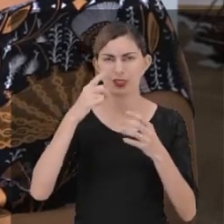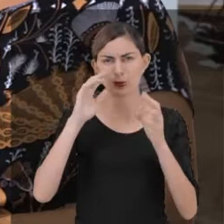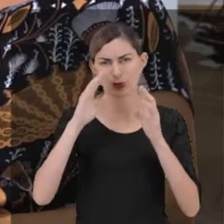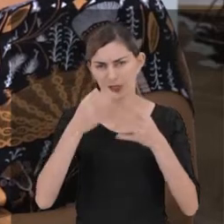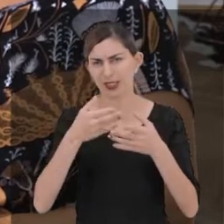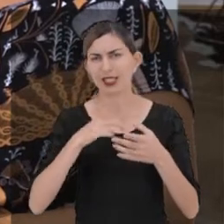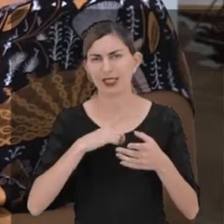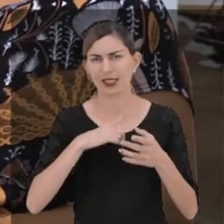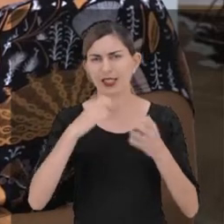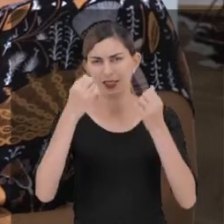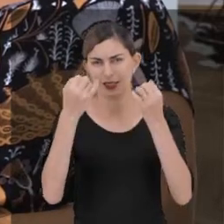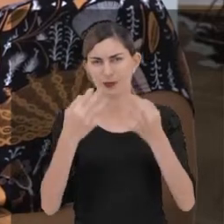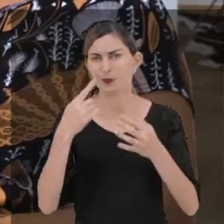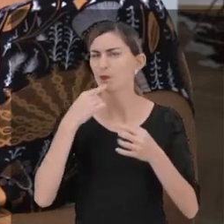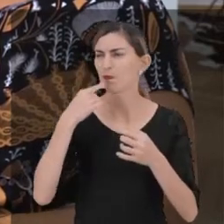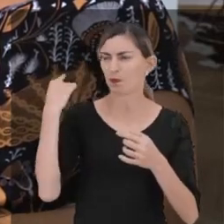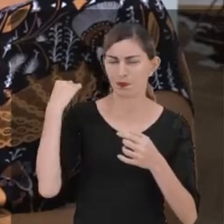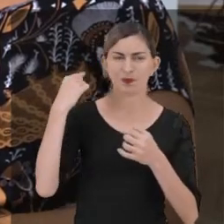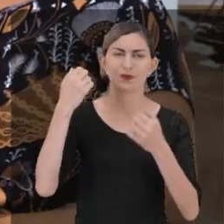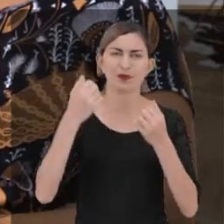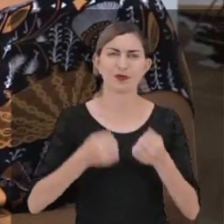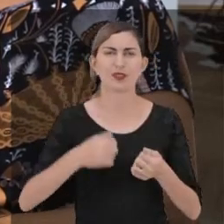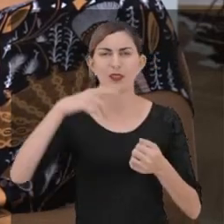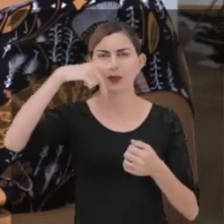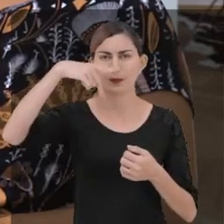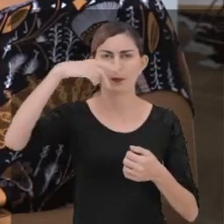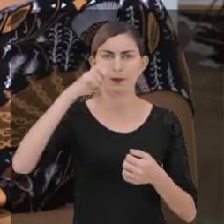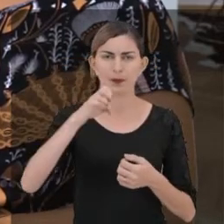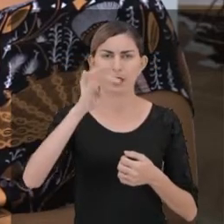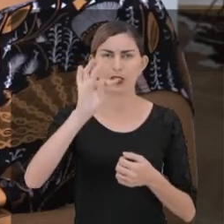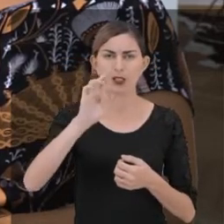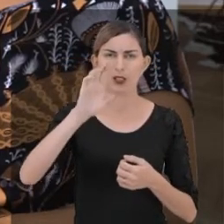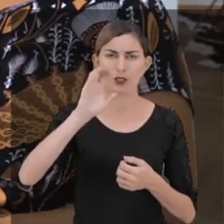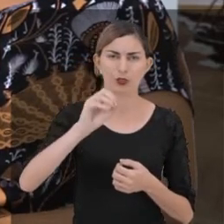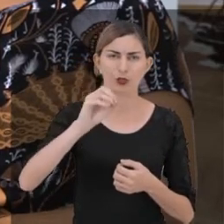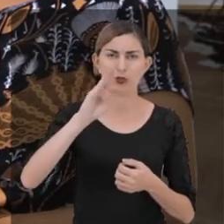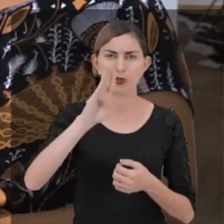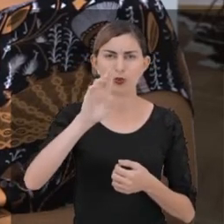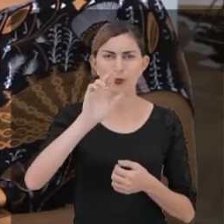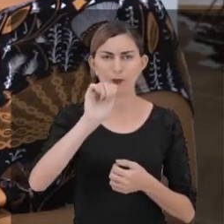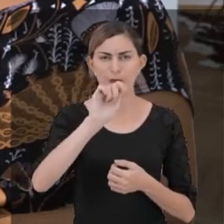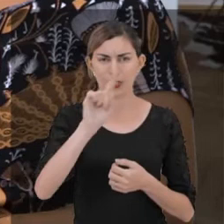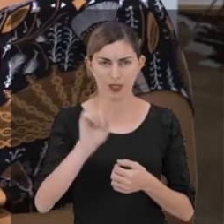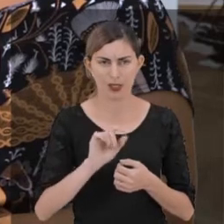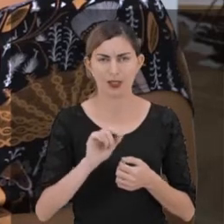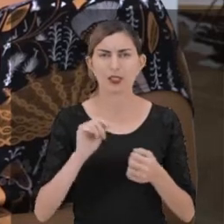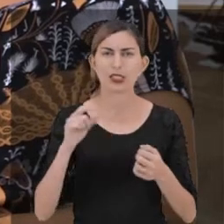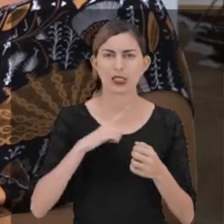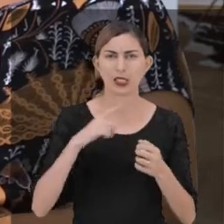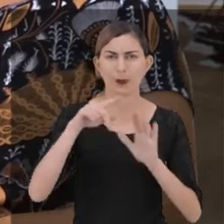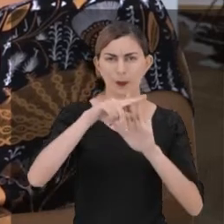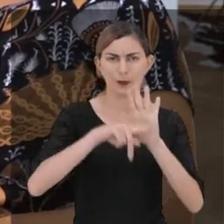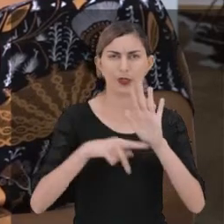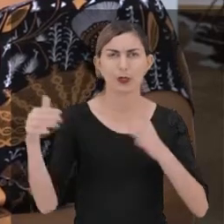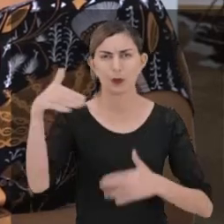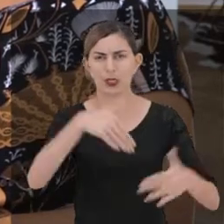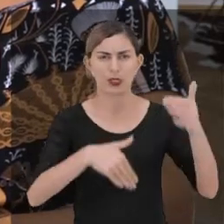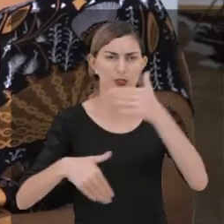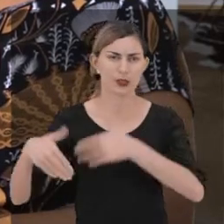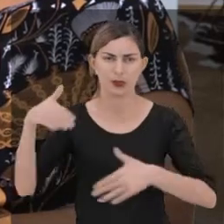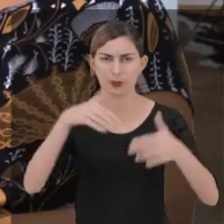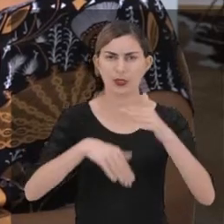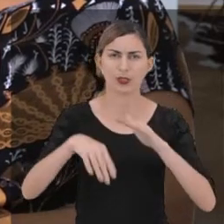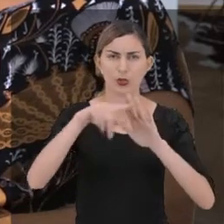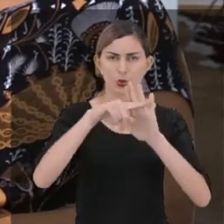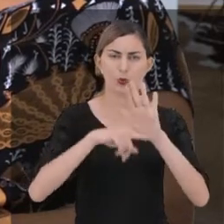específico, bem contemporâneo. A Petrobras ela tem um plano, né, de participação em lucros. Todos